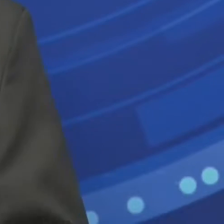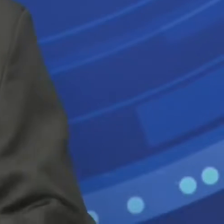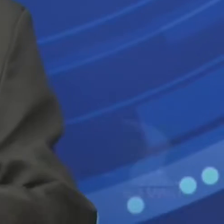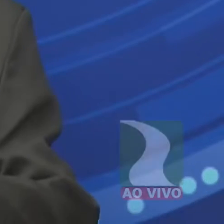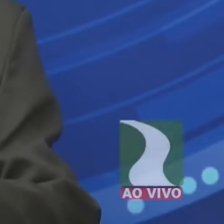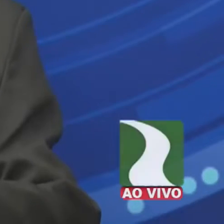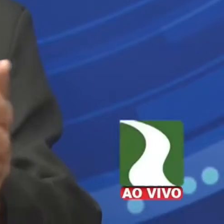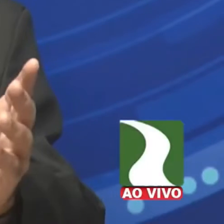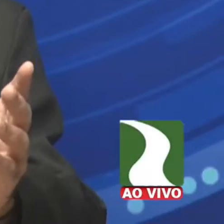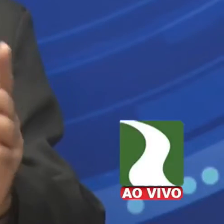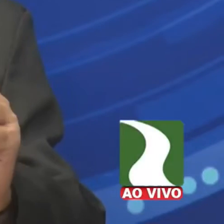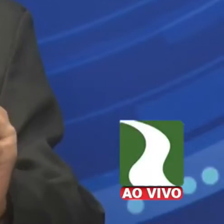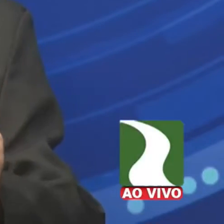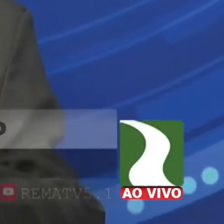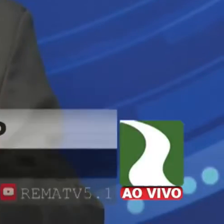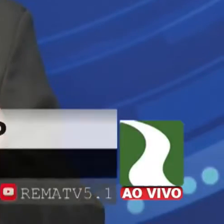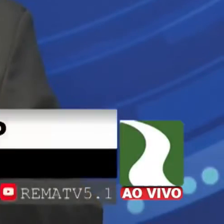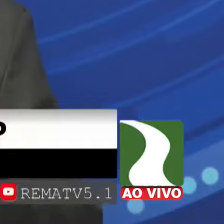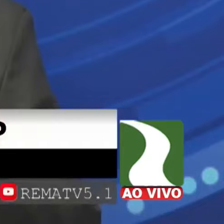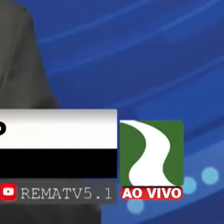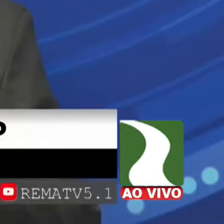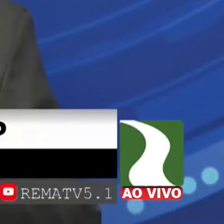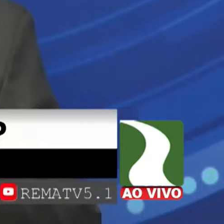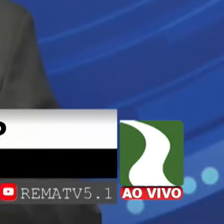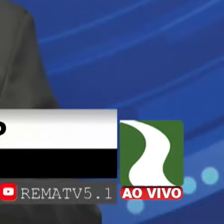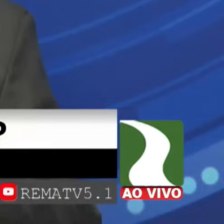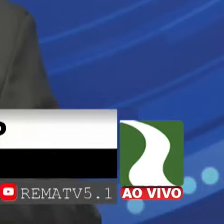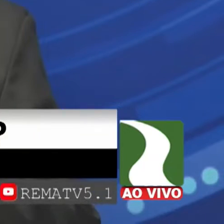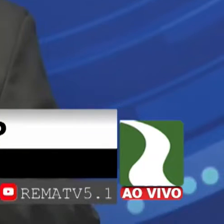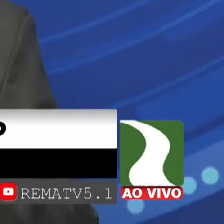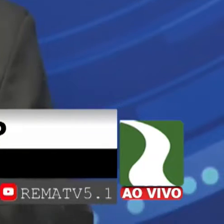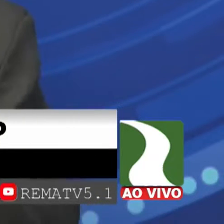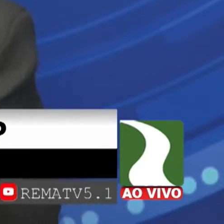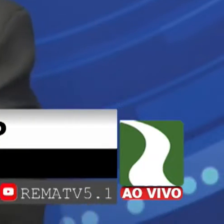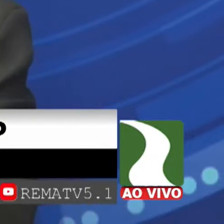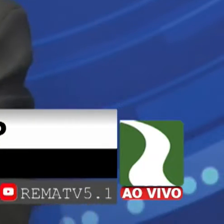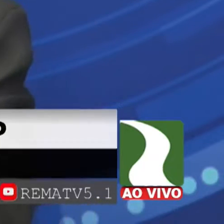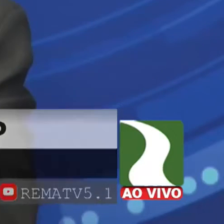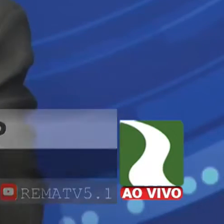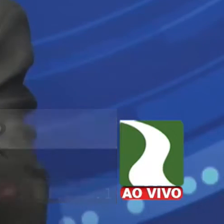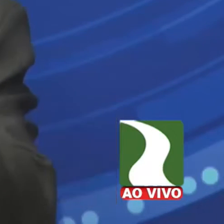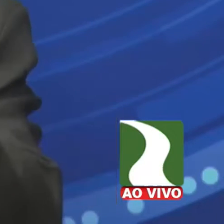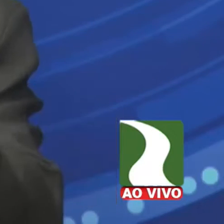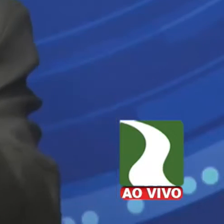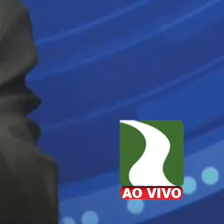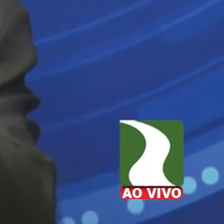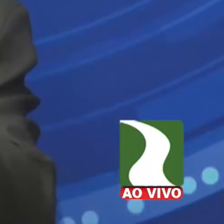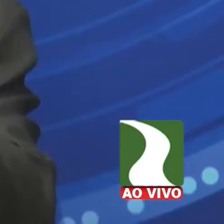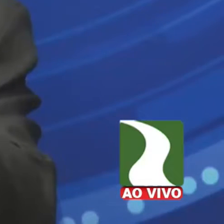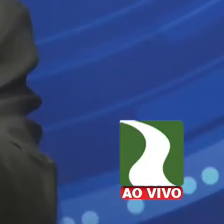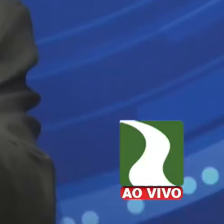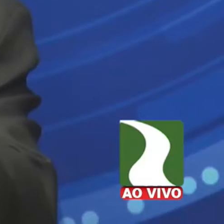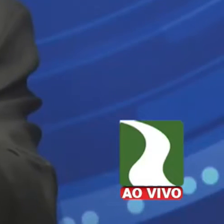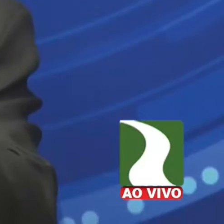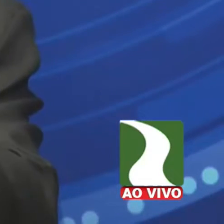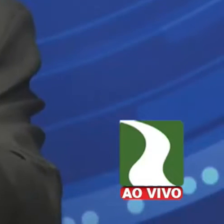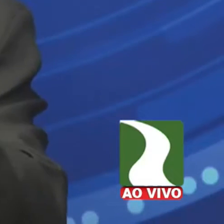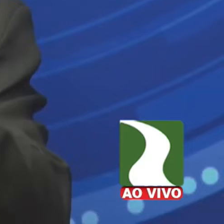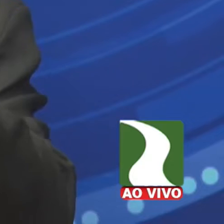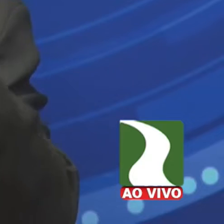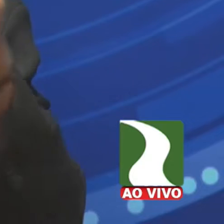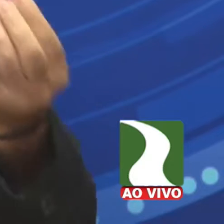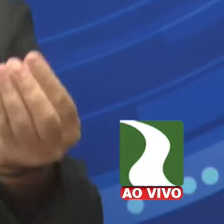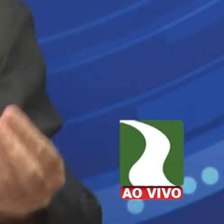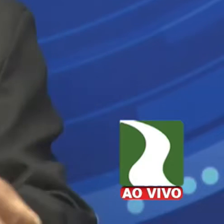Muito bem. Diretor, eu acho que a gente tem aí mais um ou dois vídeos, reportagens com esse mesmo tema. Então vamos rodar aí. José Carlos